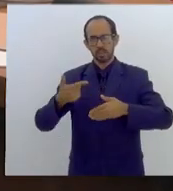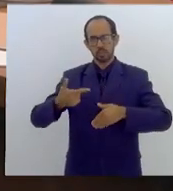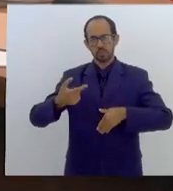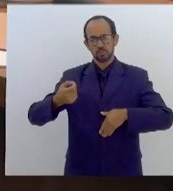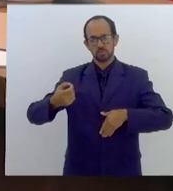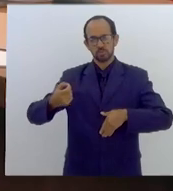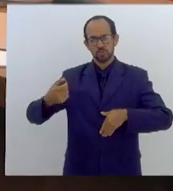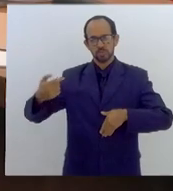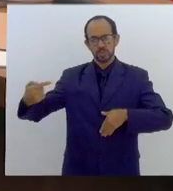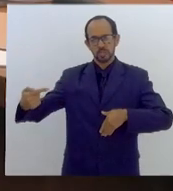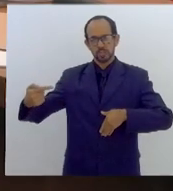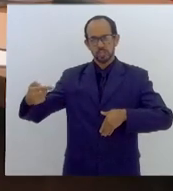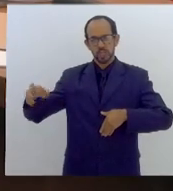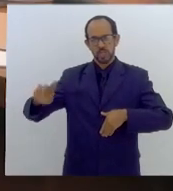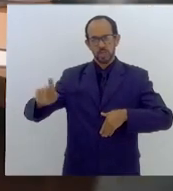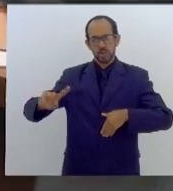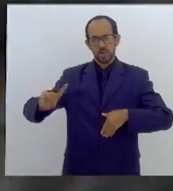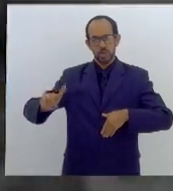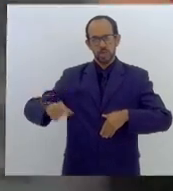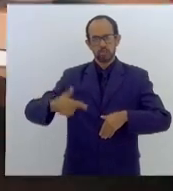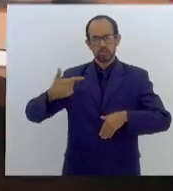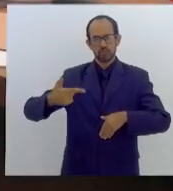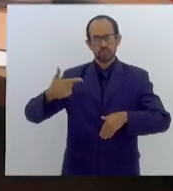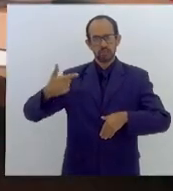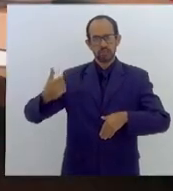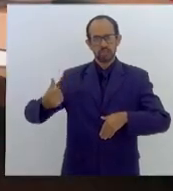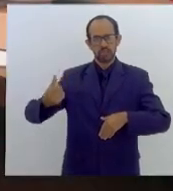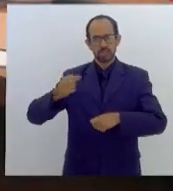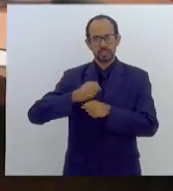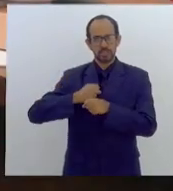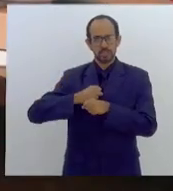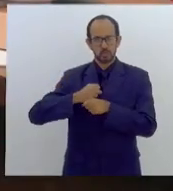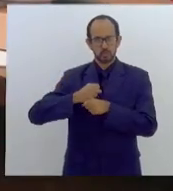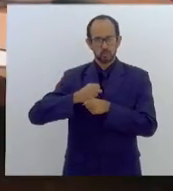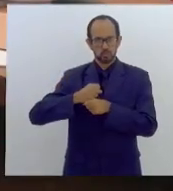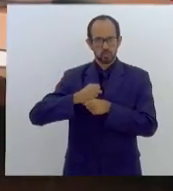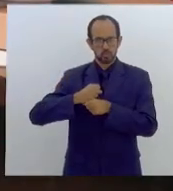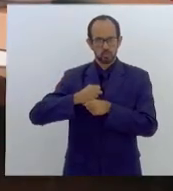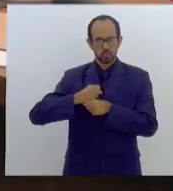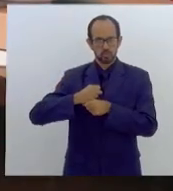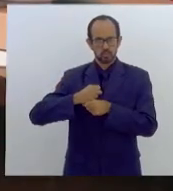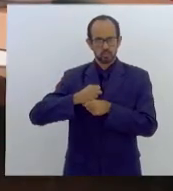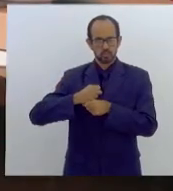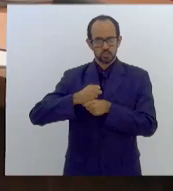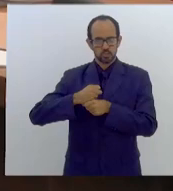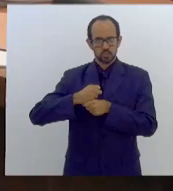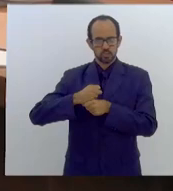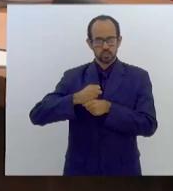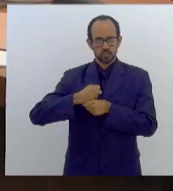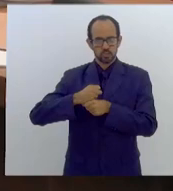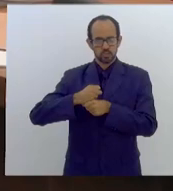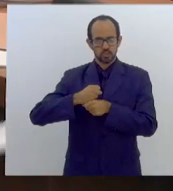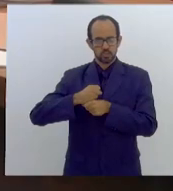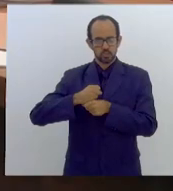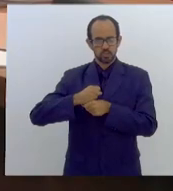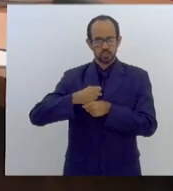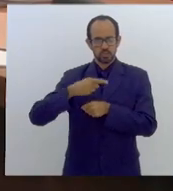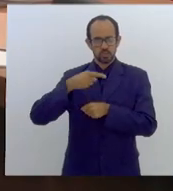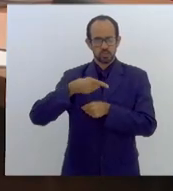10 anos, não os 26 anos que está